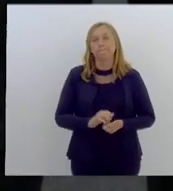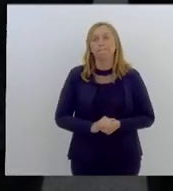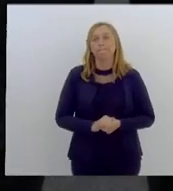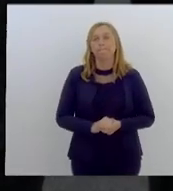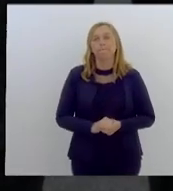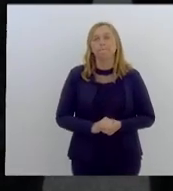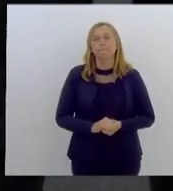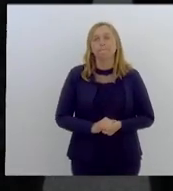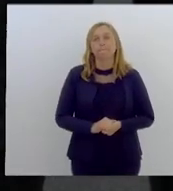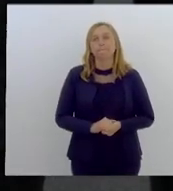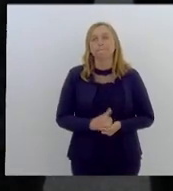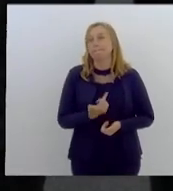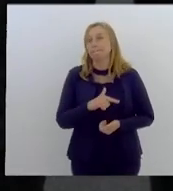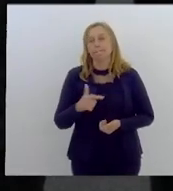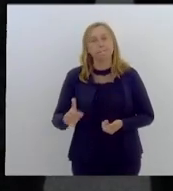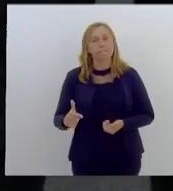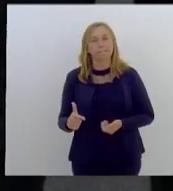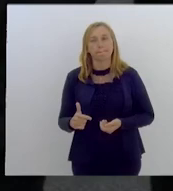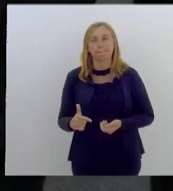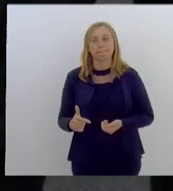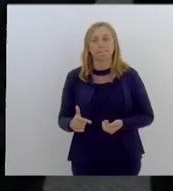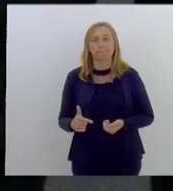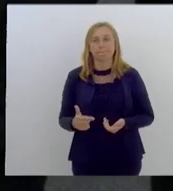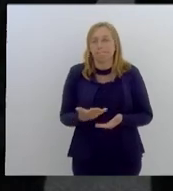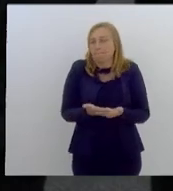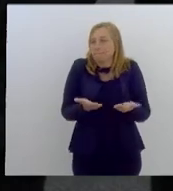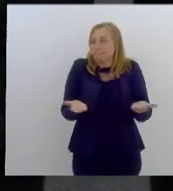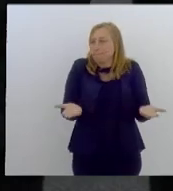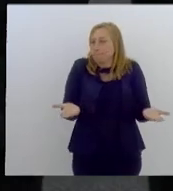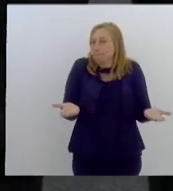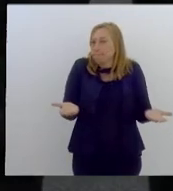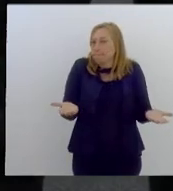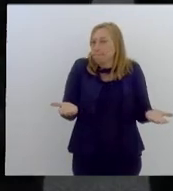VAR, não terão mais esse recurso nessa altura do campeonato.